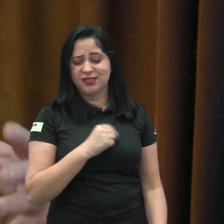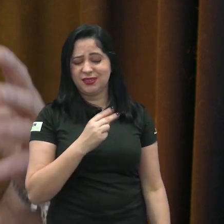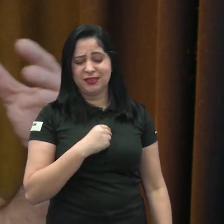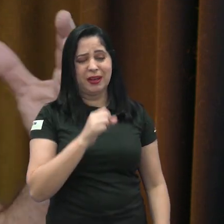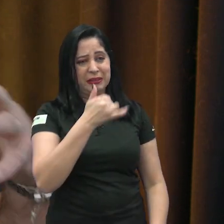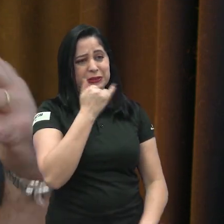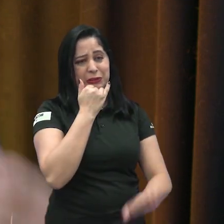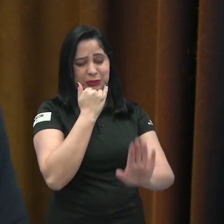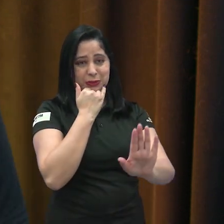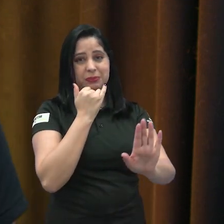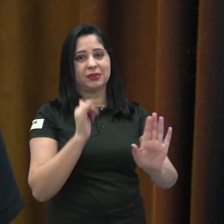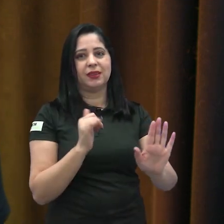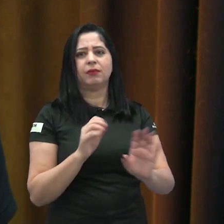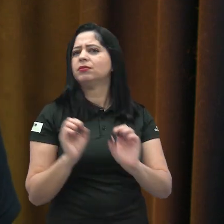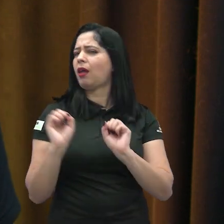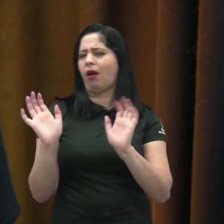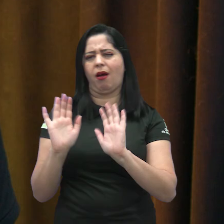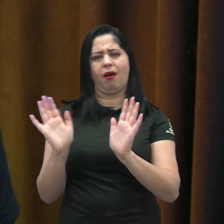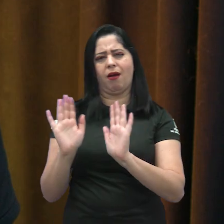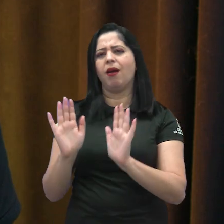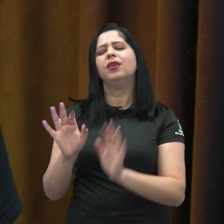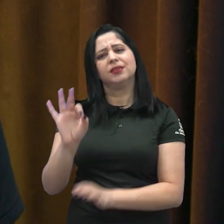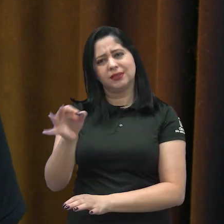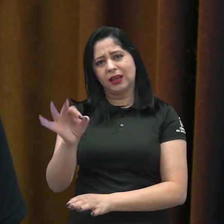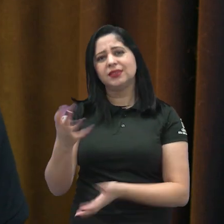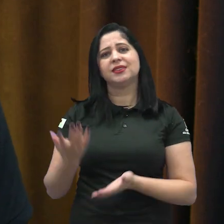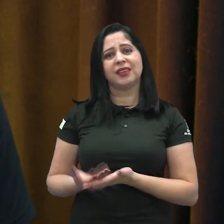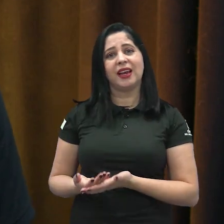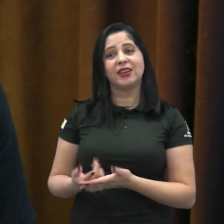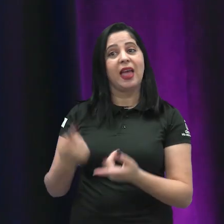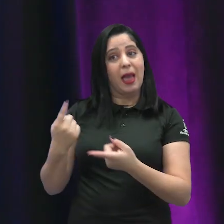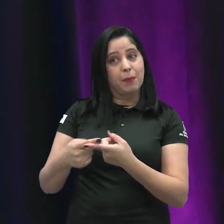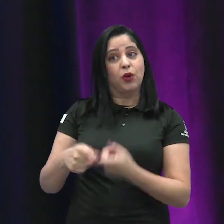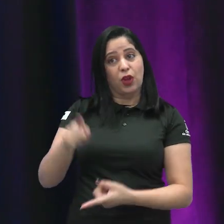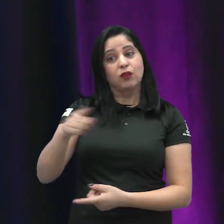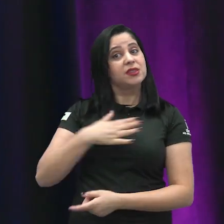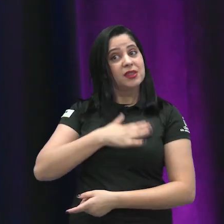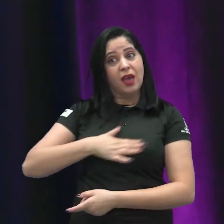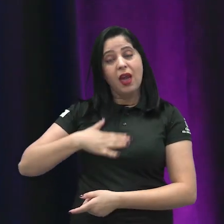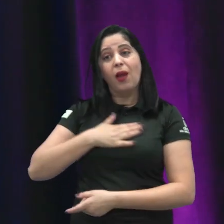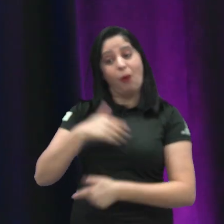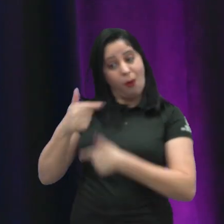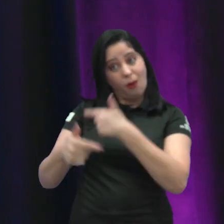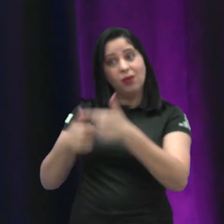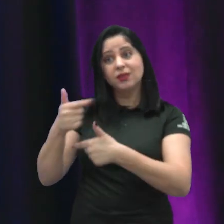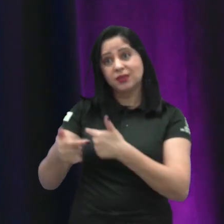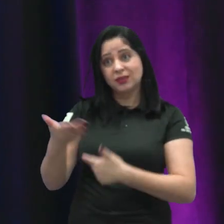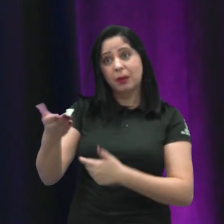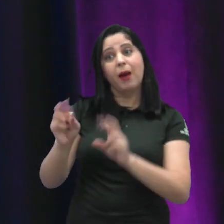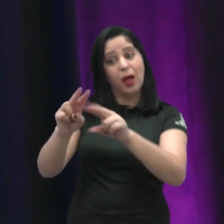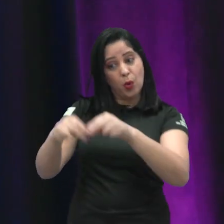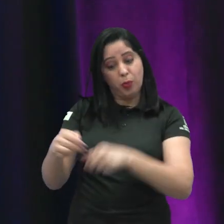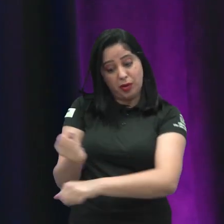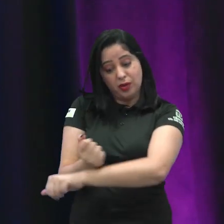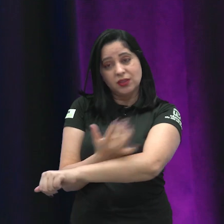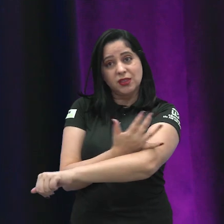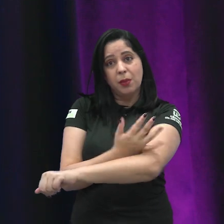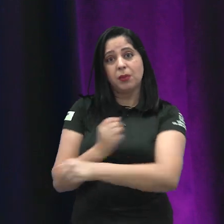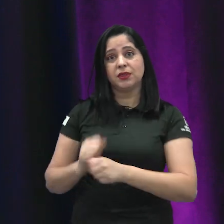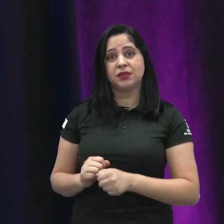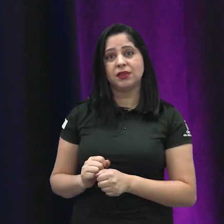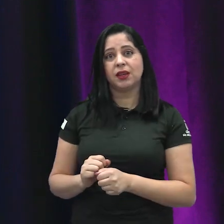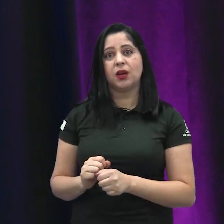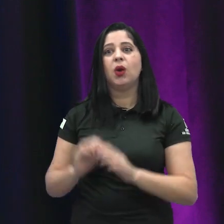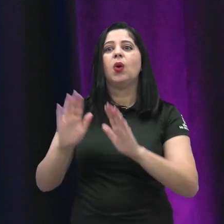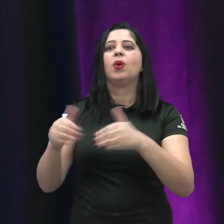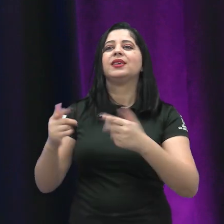ajudar... Nossa, tem que parar. Não, tá tudo bem. Eu acho que é isso mesmo. É que a gente está trabalhando com aquilo que a gente gosta. E quando a gente